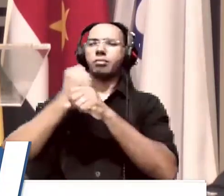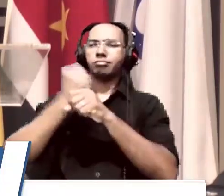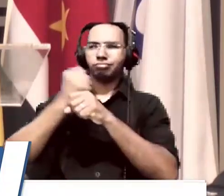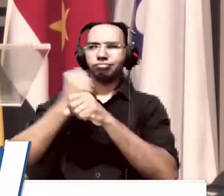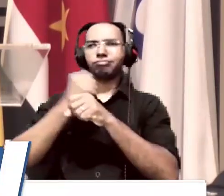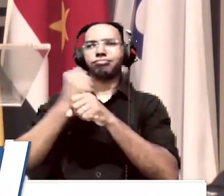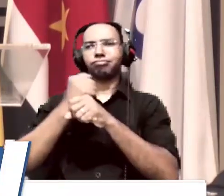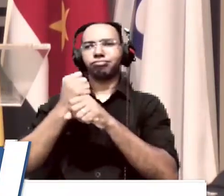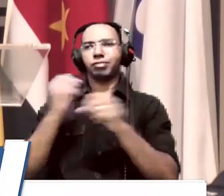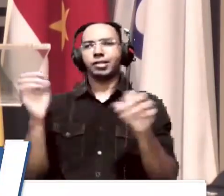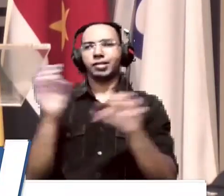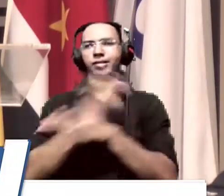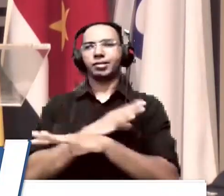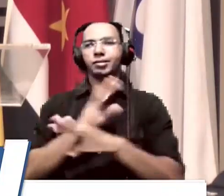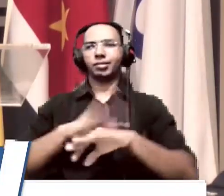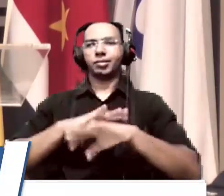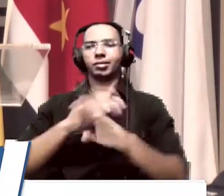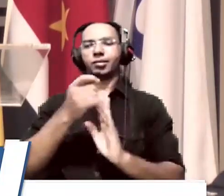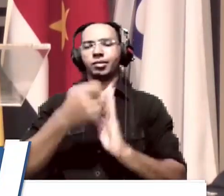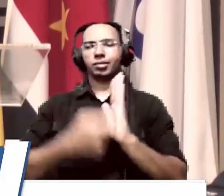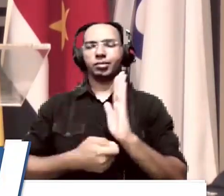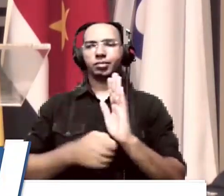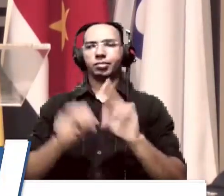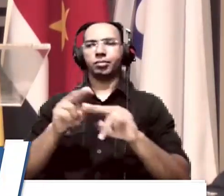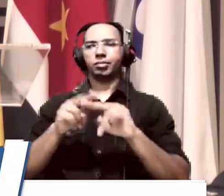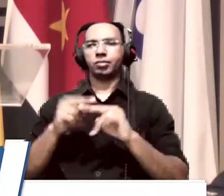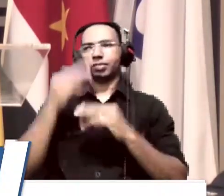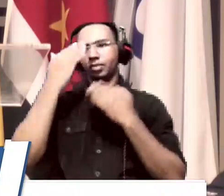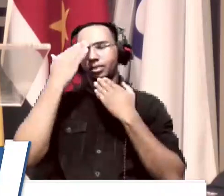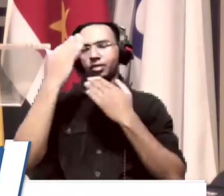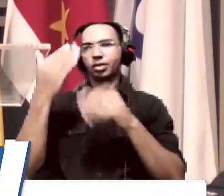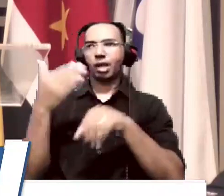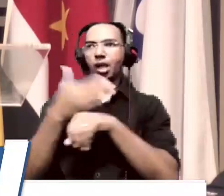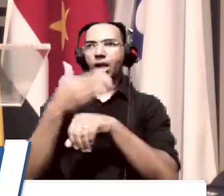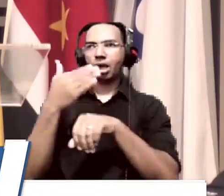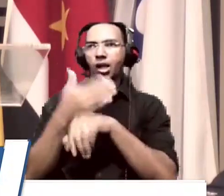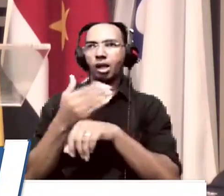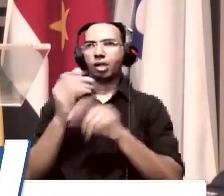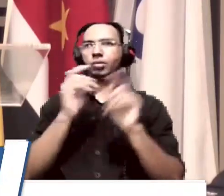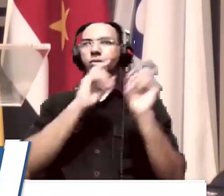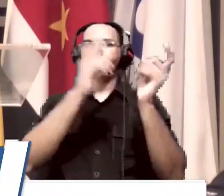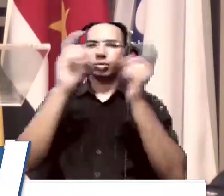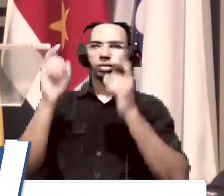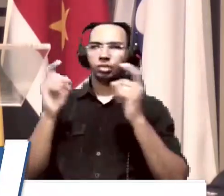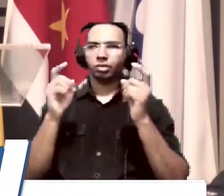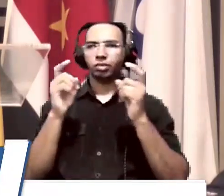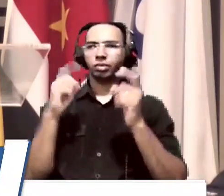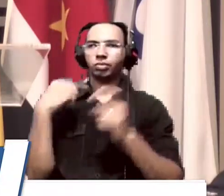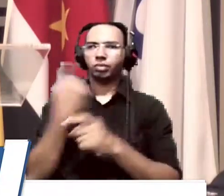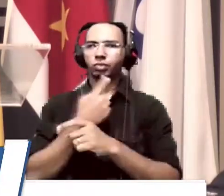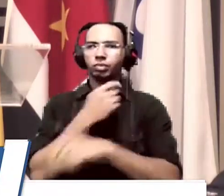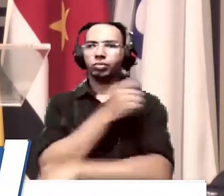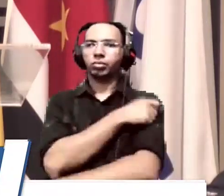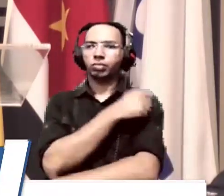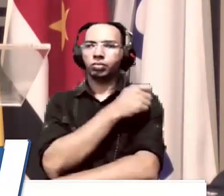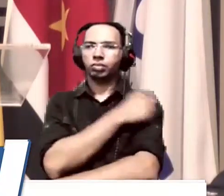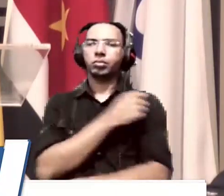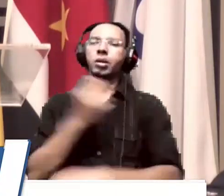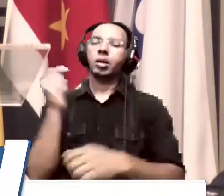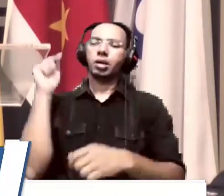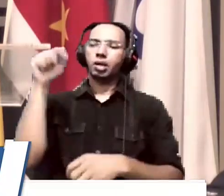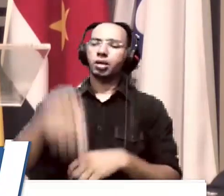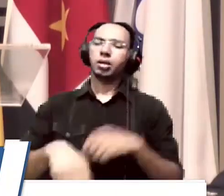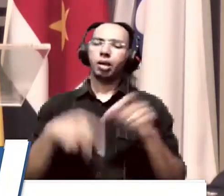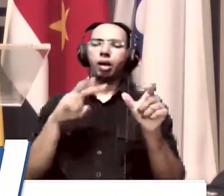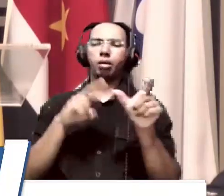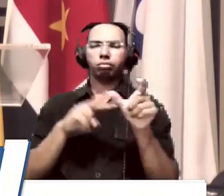nesse abaixo-assinado. Então, agradeço a participação de vocês, as preocupações, e a gente, enquanto estudante, quer estar aqui na Câmara Municipal